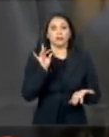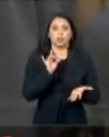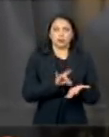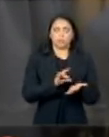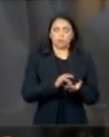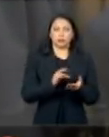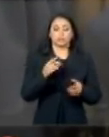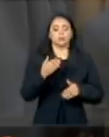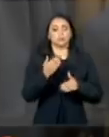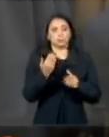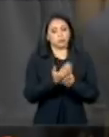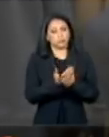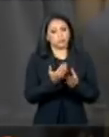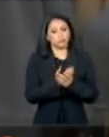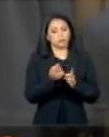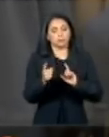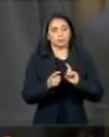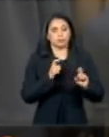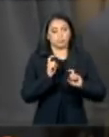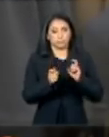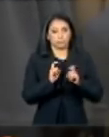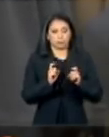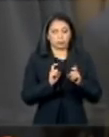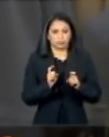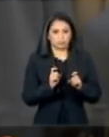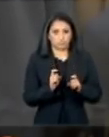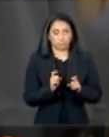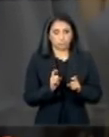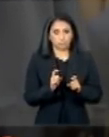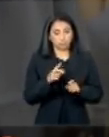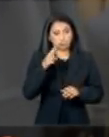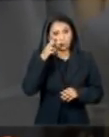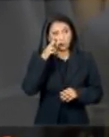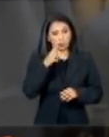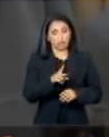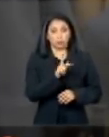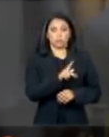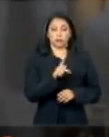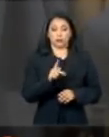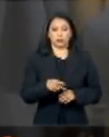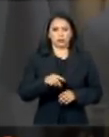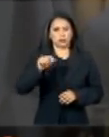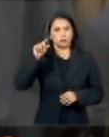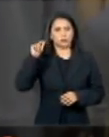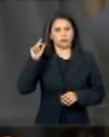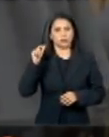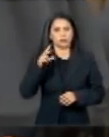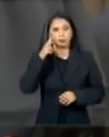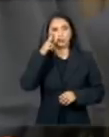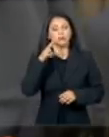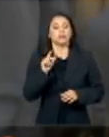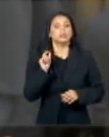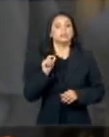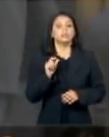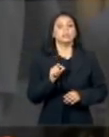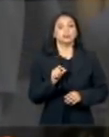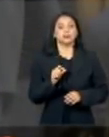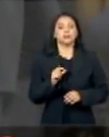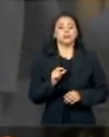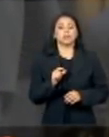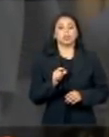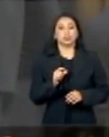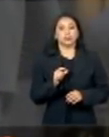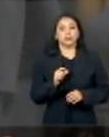administrativo por um instituto segue a linha dele lopez merelez o saudoso professor onde ele define que o ato administrativo complexo se